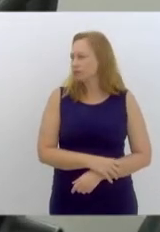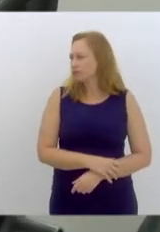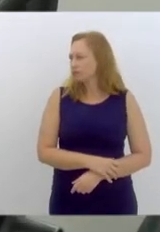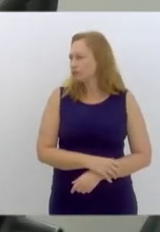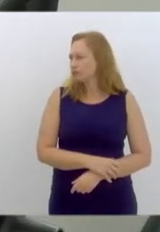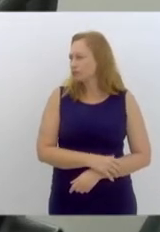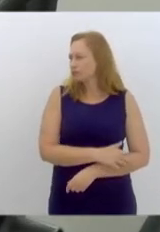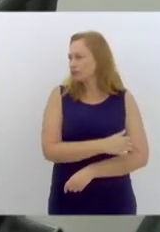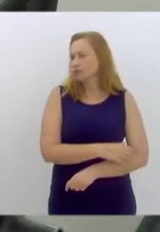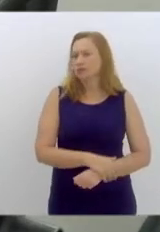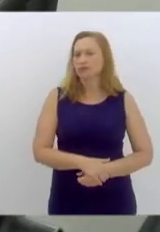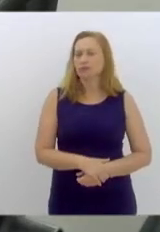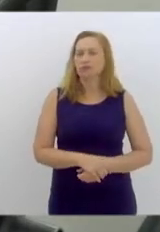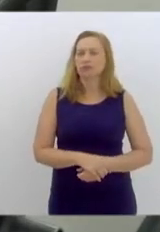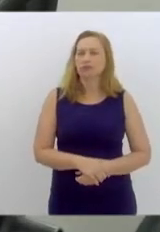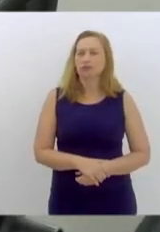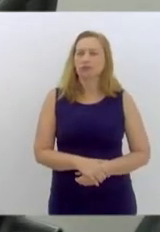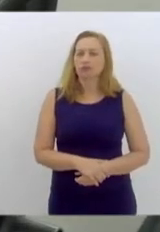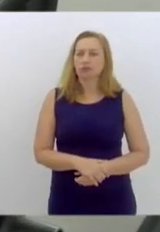eu volto aqui